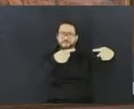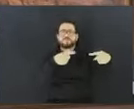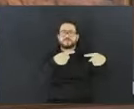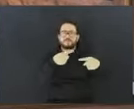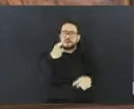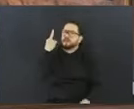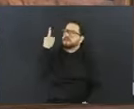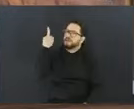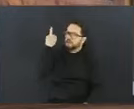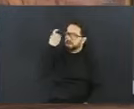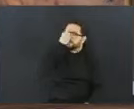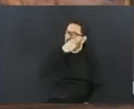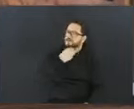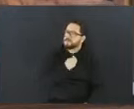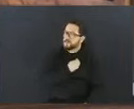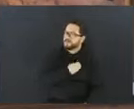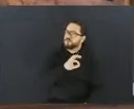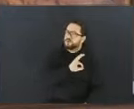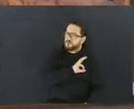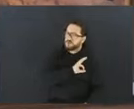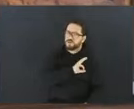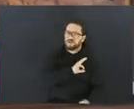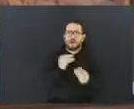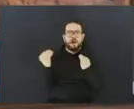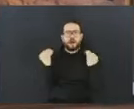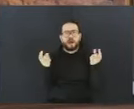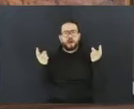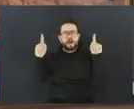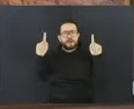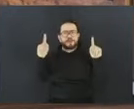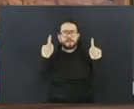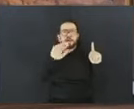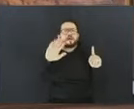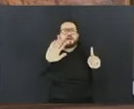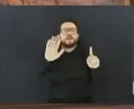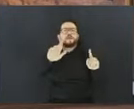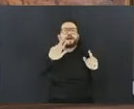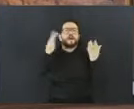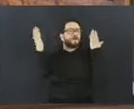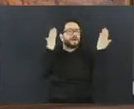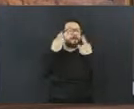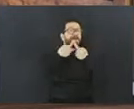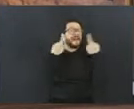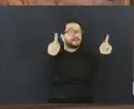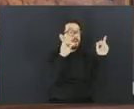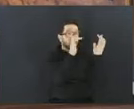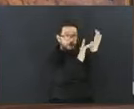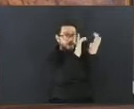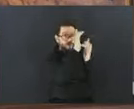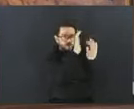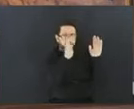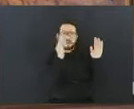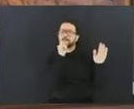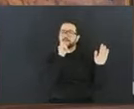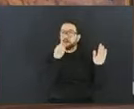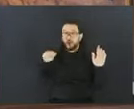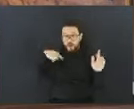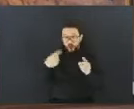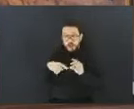enfrentar. Não comparando, mas como Jesus Cristo, nós defendemos